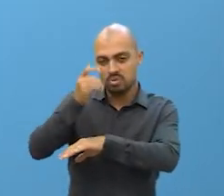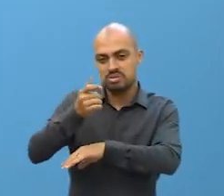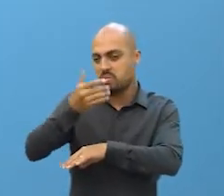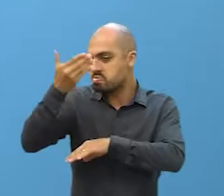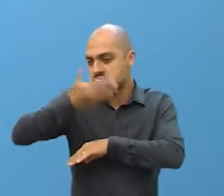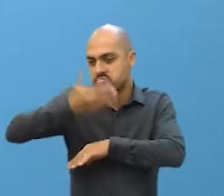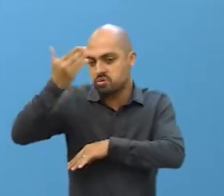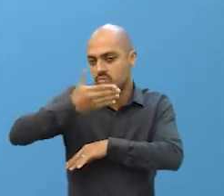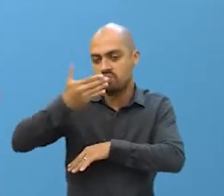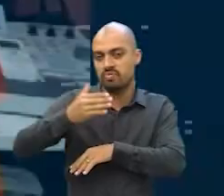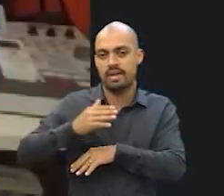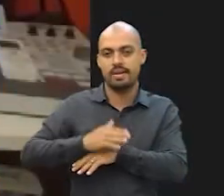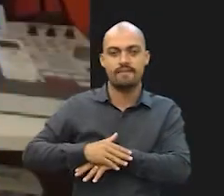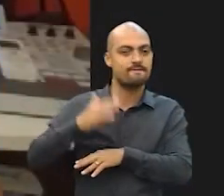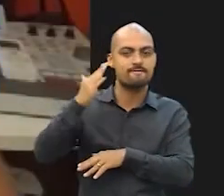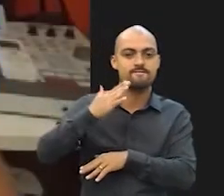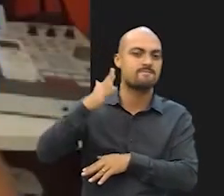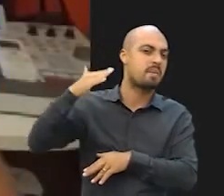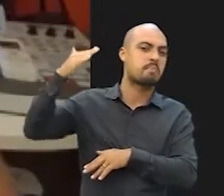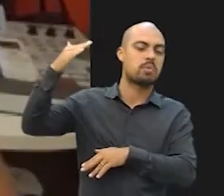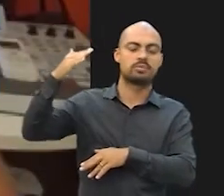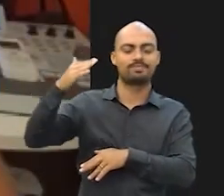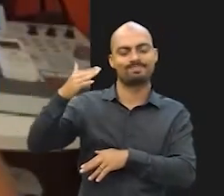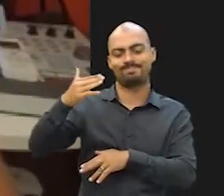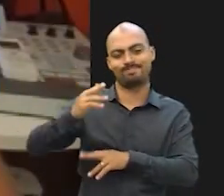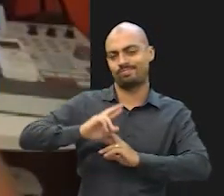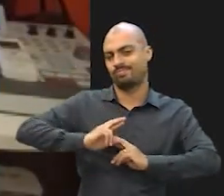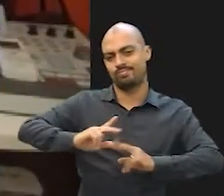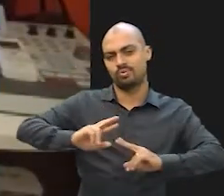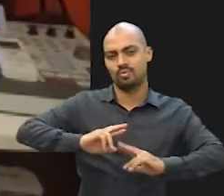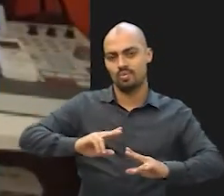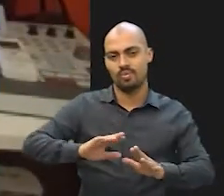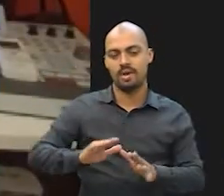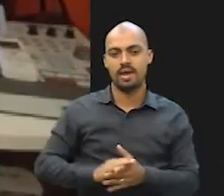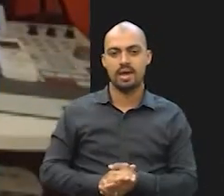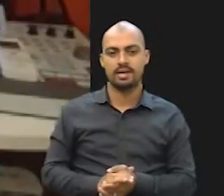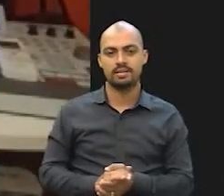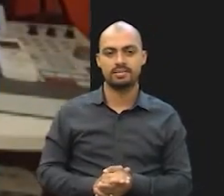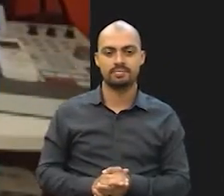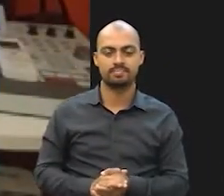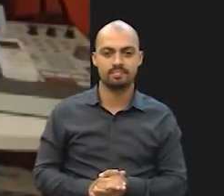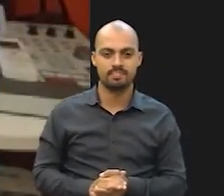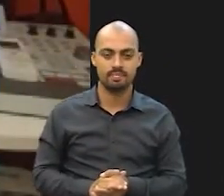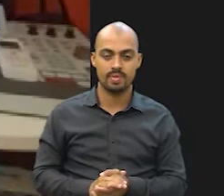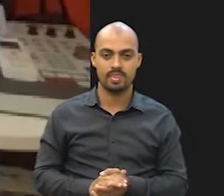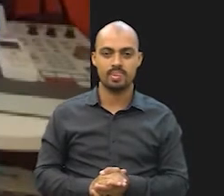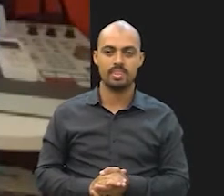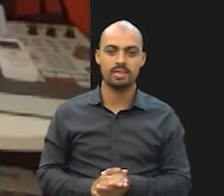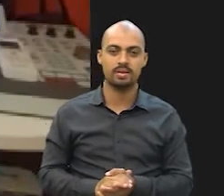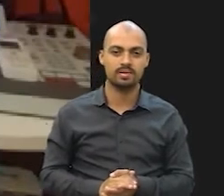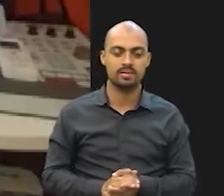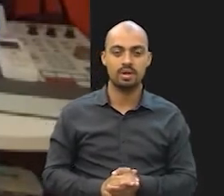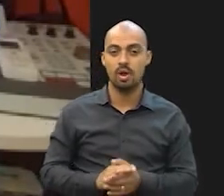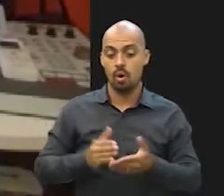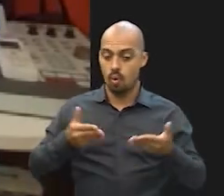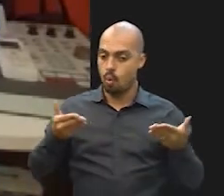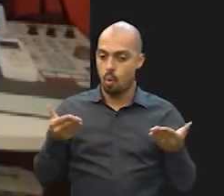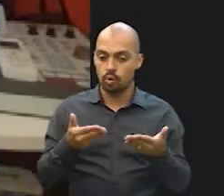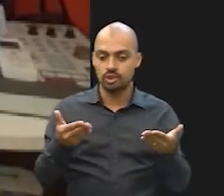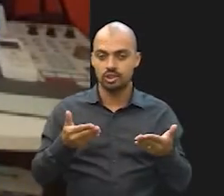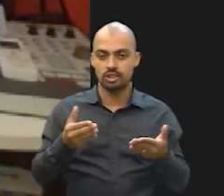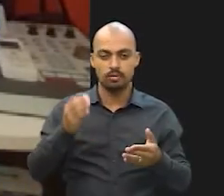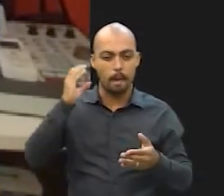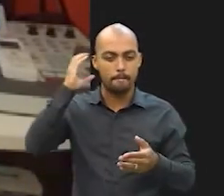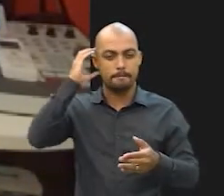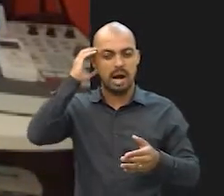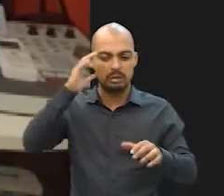momento, né, cara? Era uma celebridade que você só via durante o tempo que você tá ali numa casa noturna ou numa festa mesmo. Hoje o DJ,